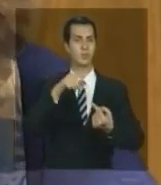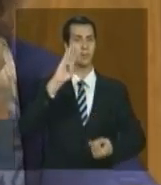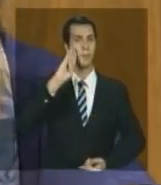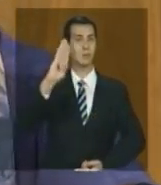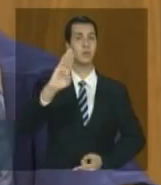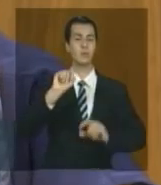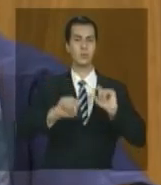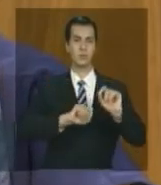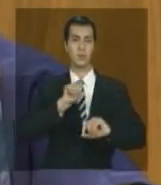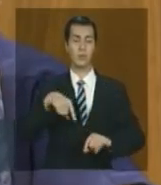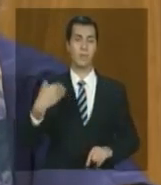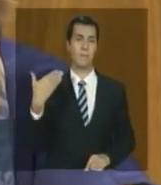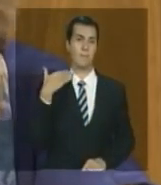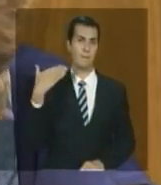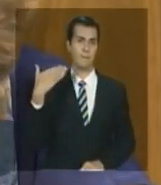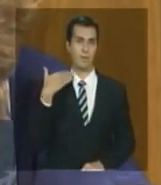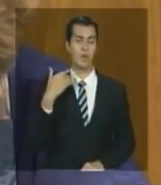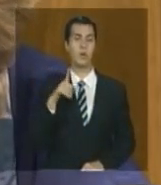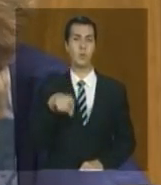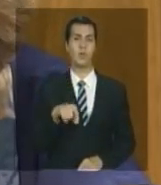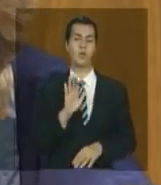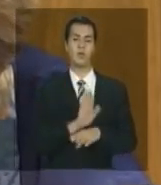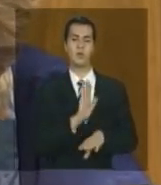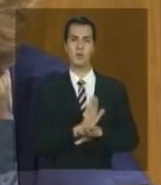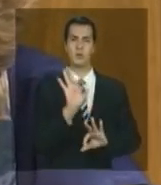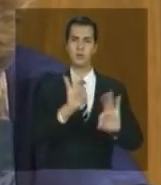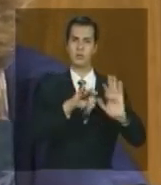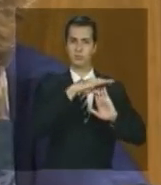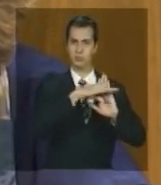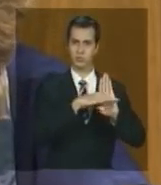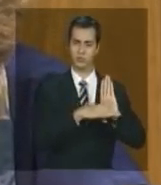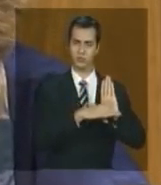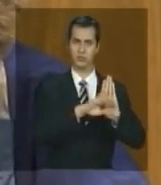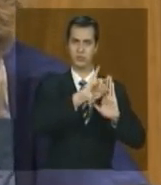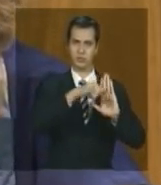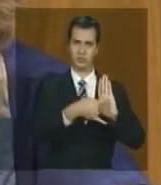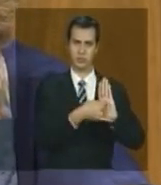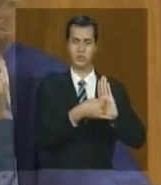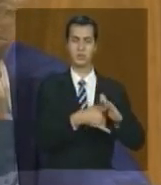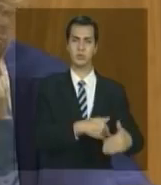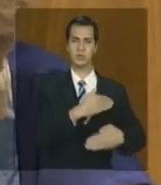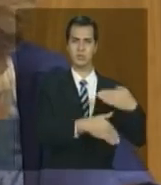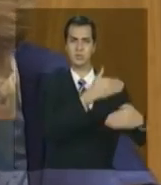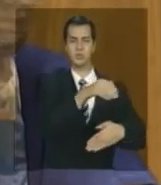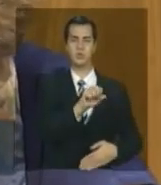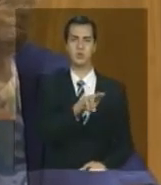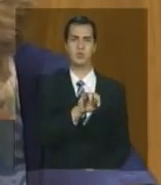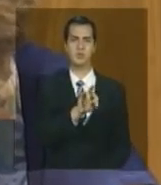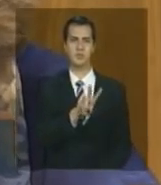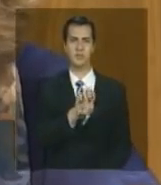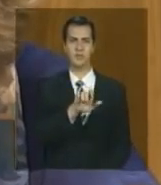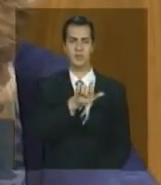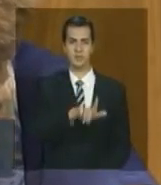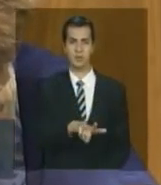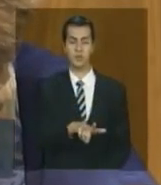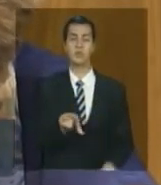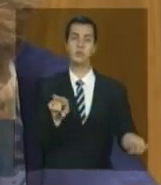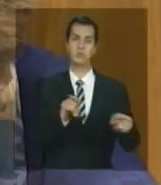seria, digamos, promover projetos de desenvolvimento sustentável e aí